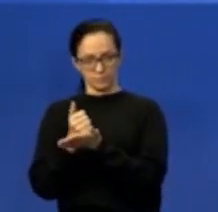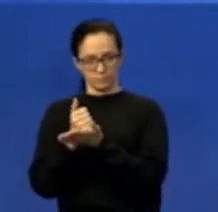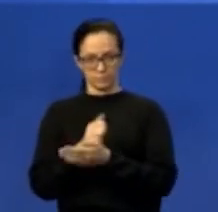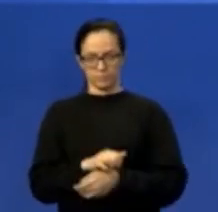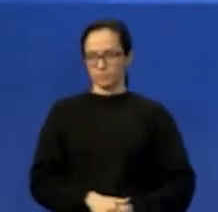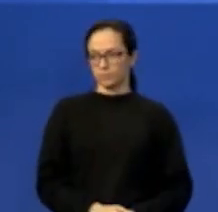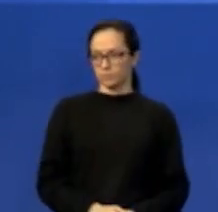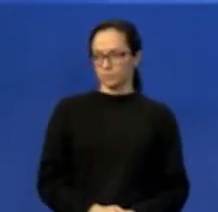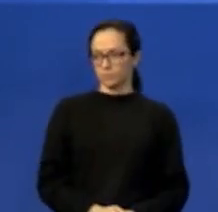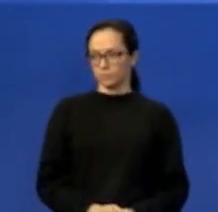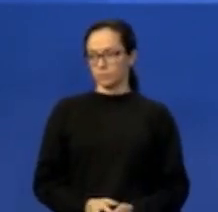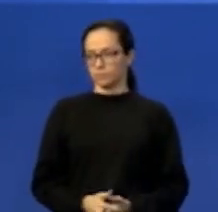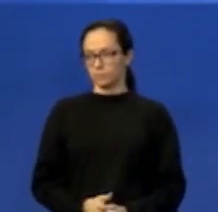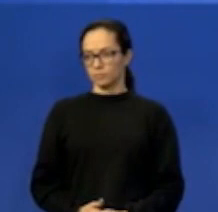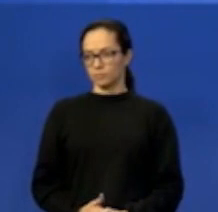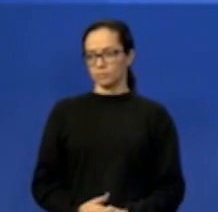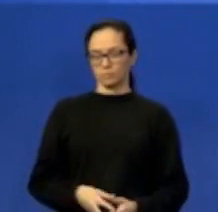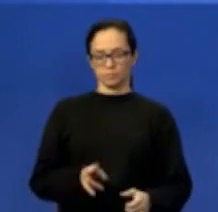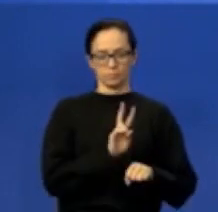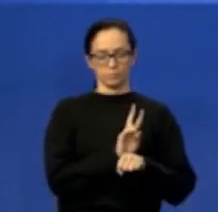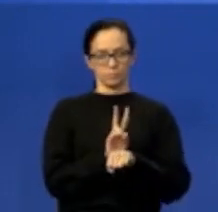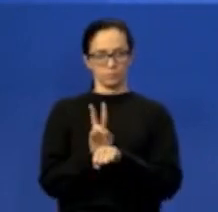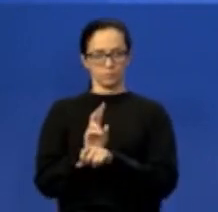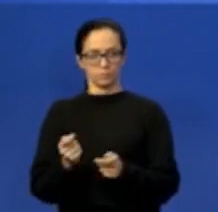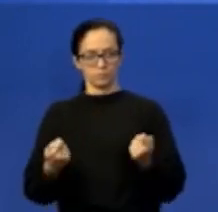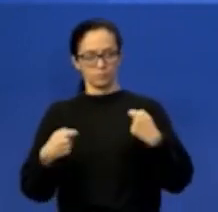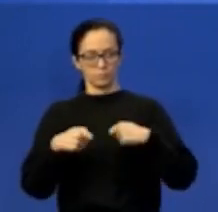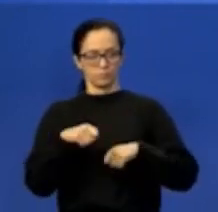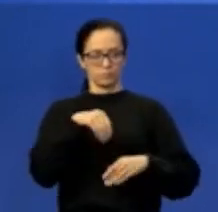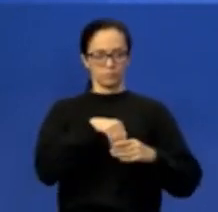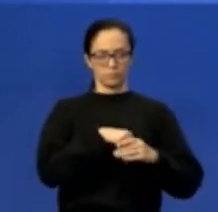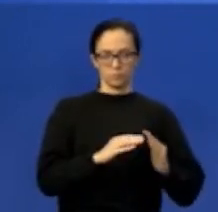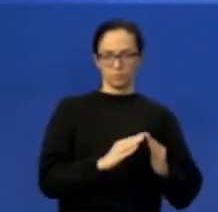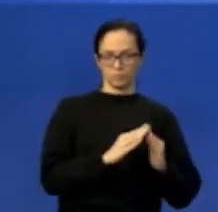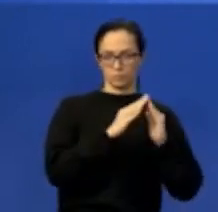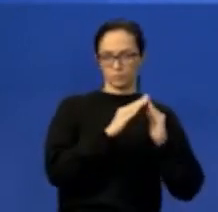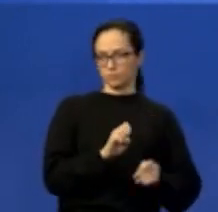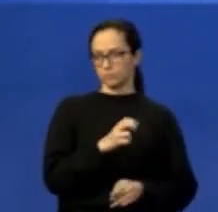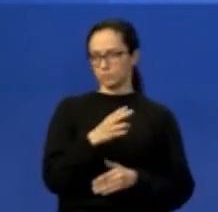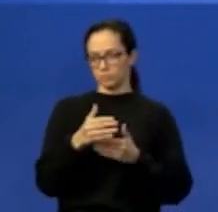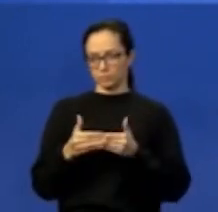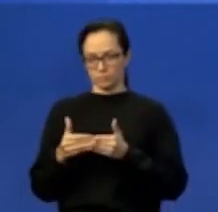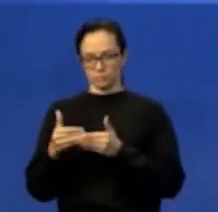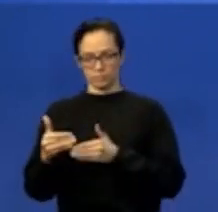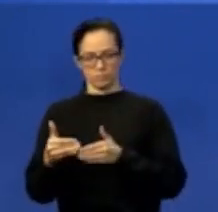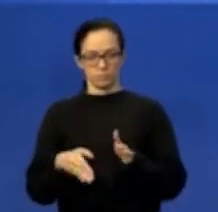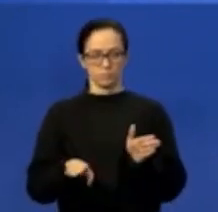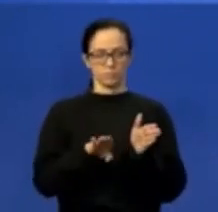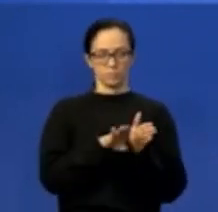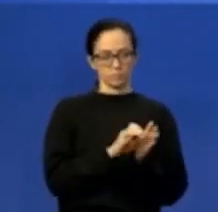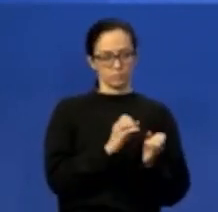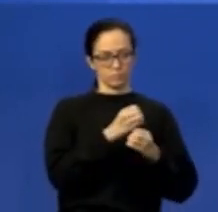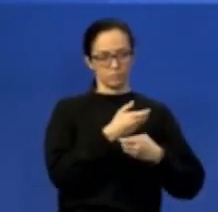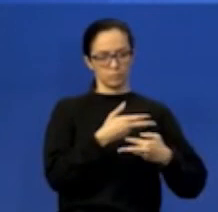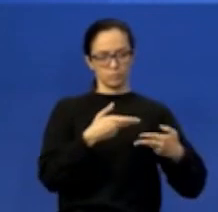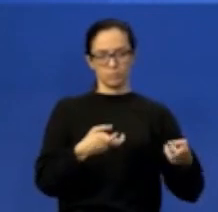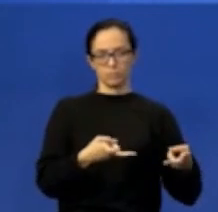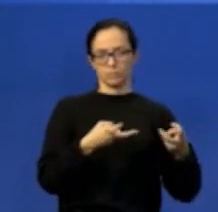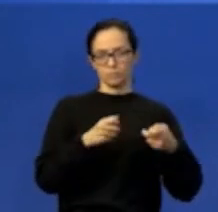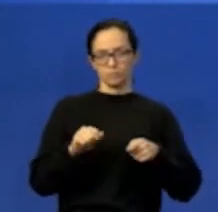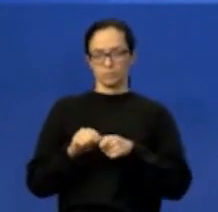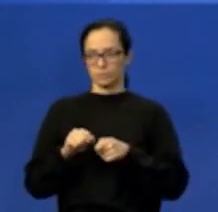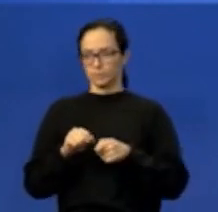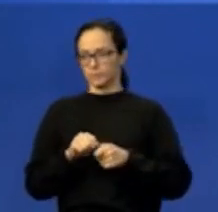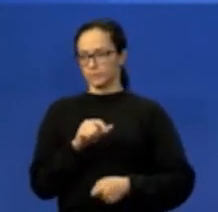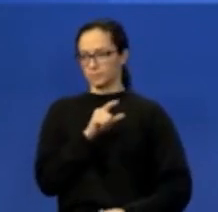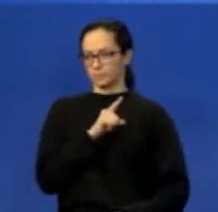aqueles cuidados que ele tem que tomar em casa ou logo na sequência em que ele chega no laboratório para a realização desse